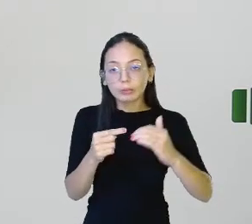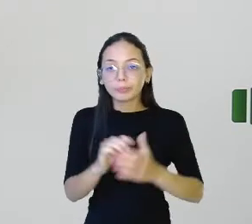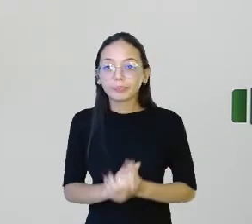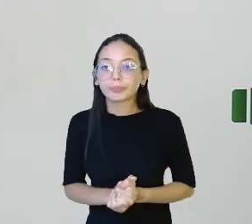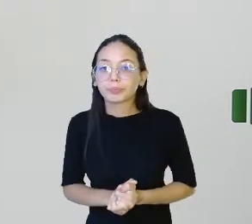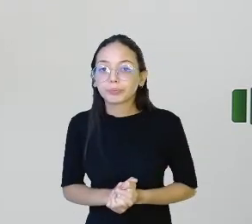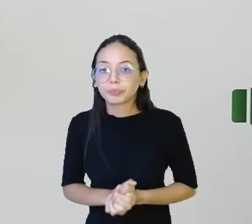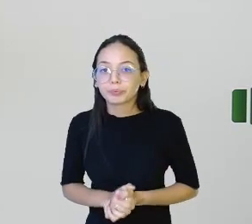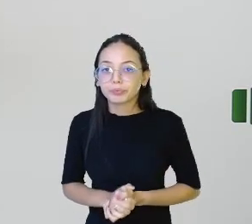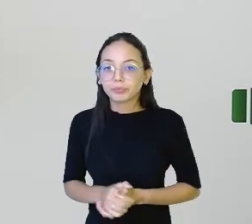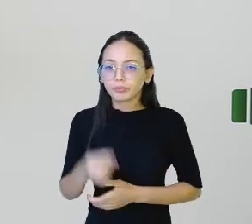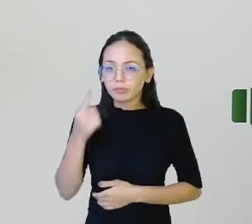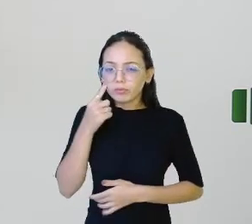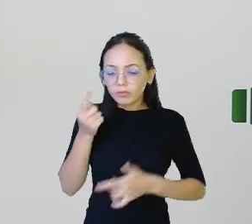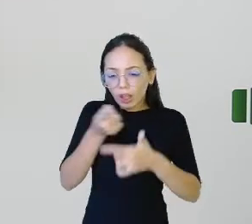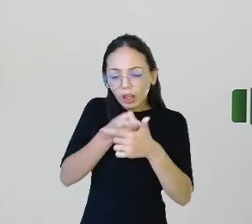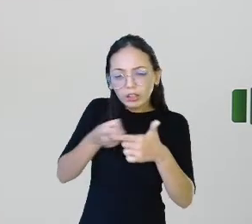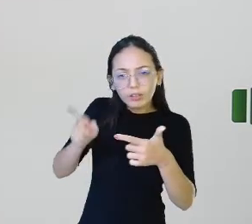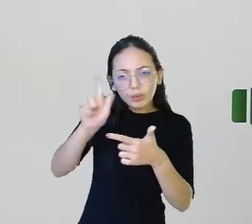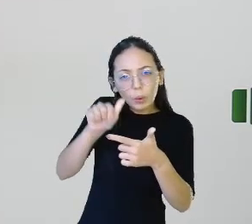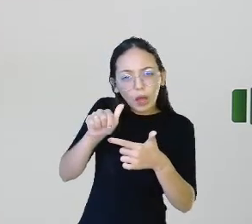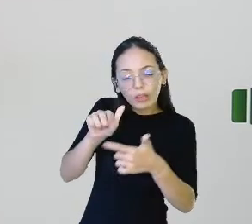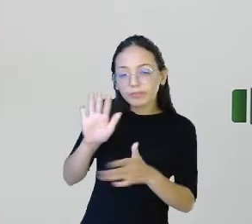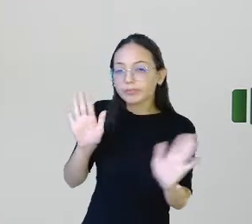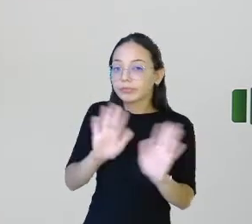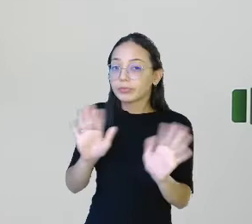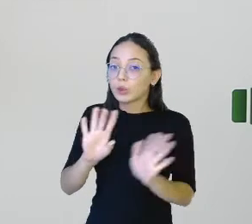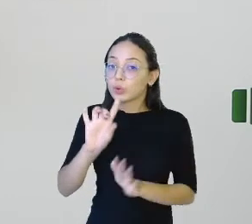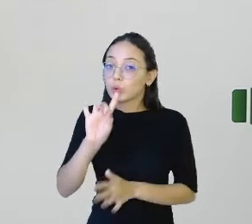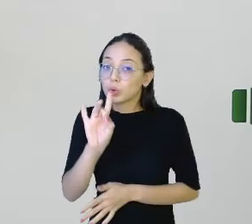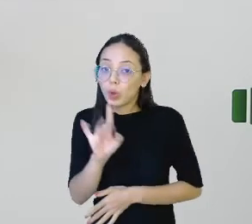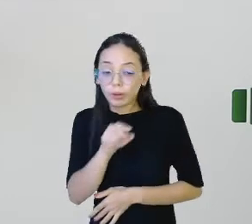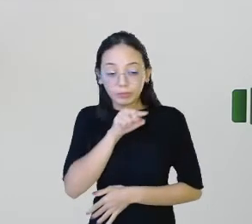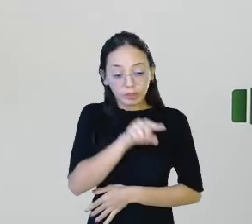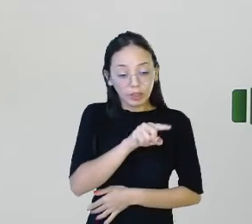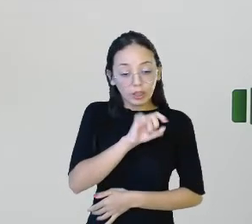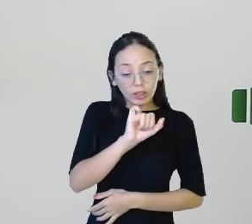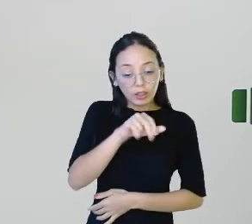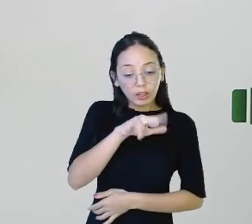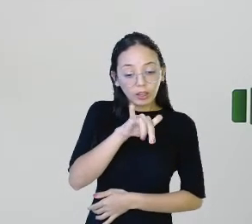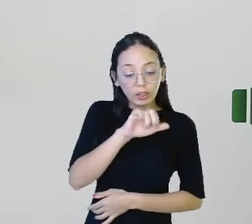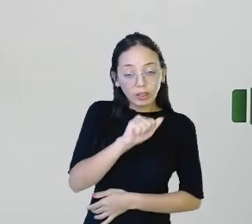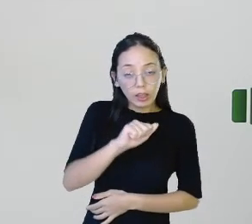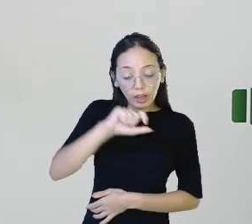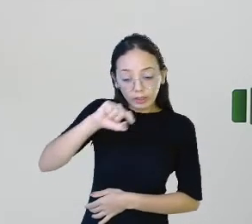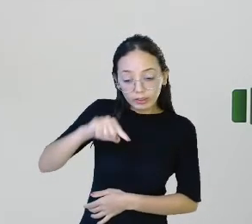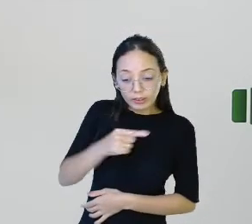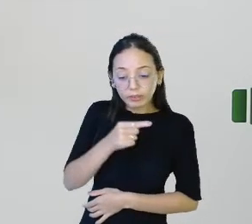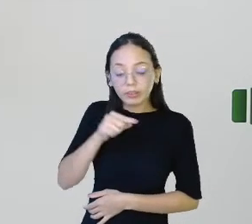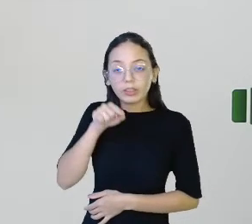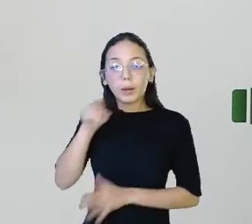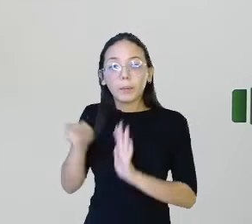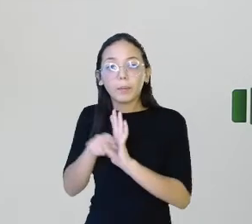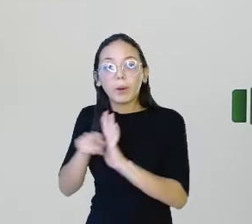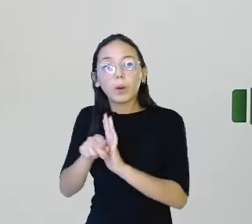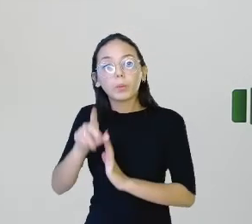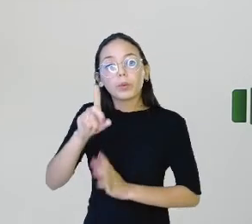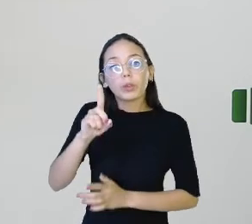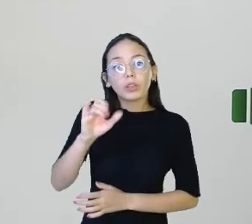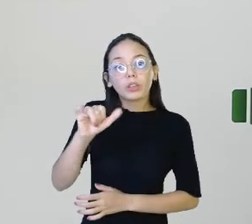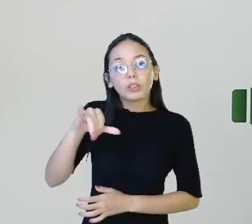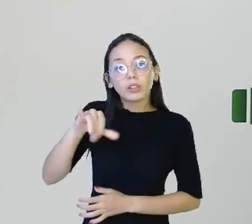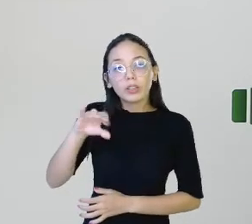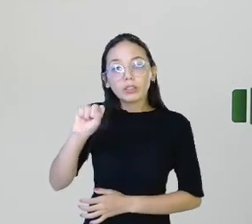meu número? Não, eu só separo a minha parte inteira da minha parte decimal. E